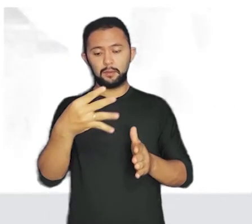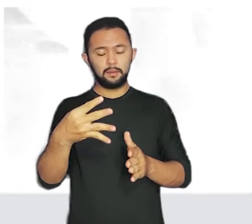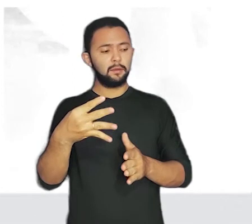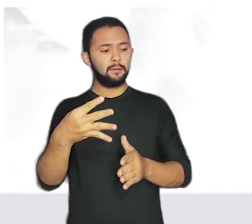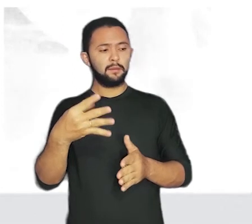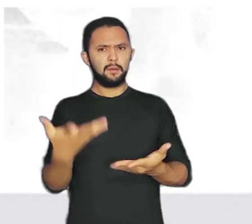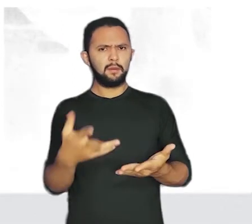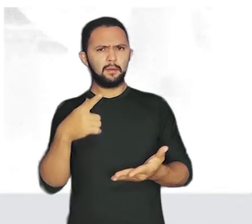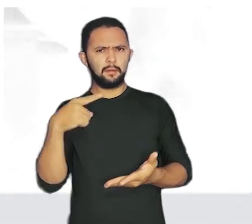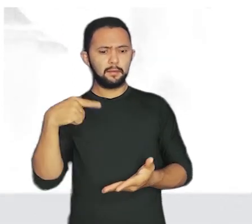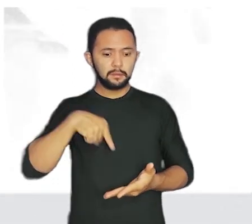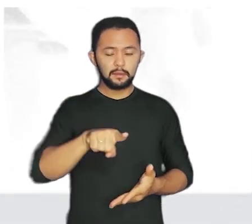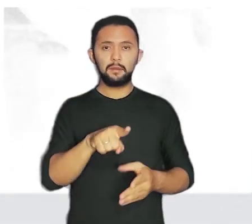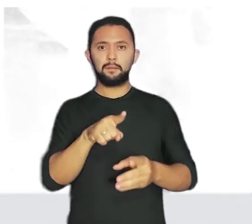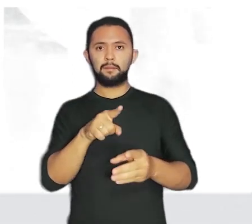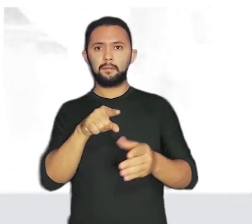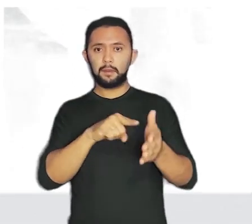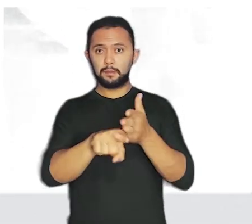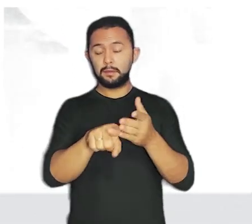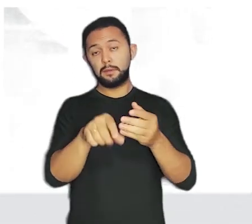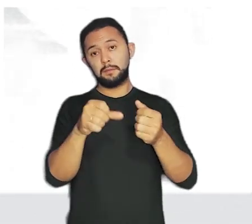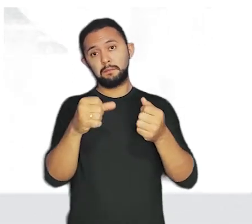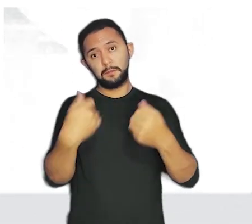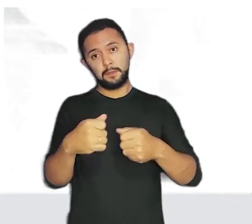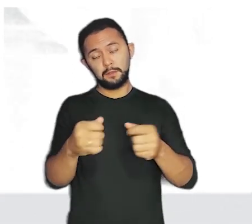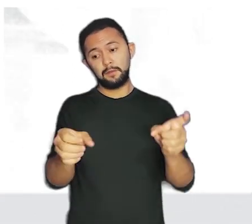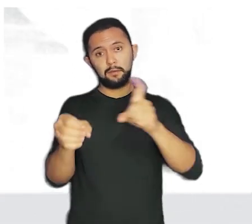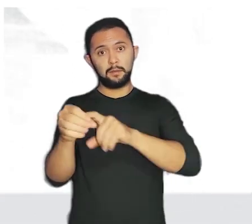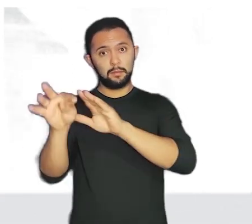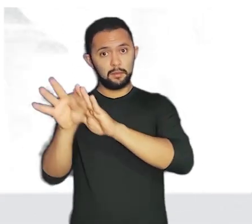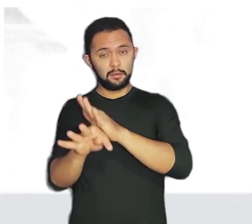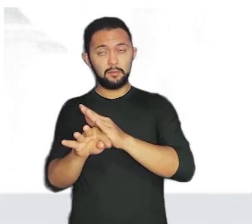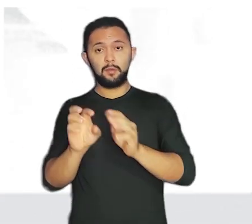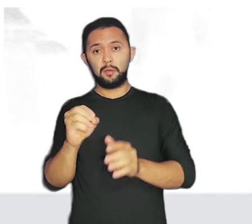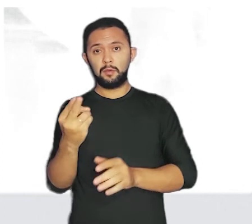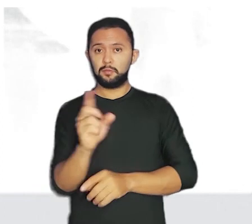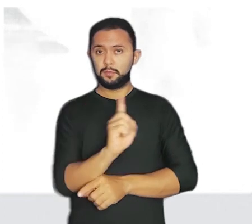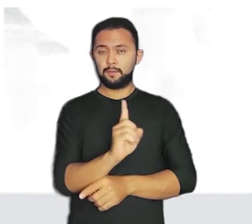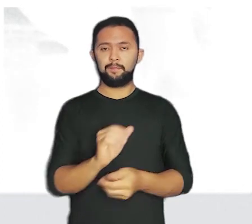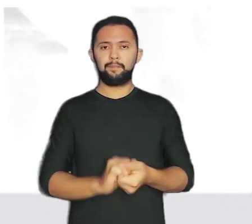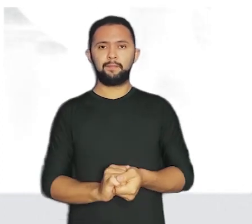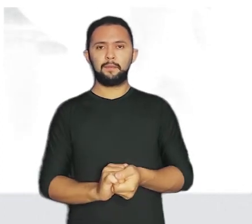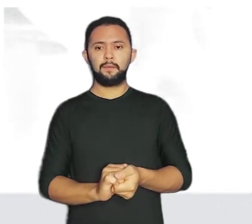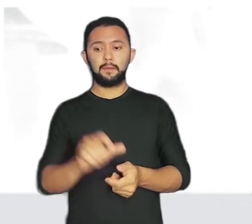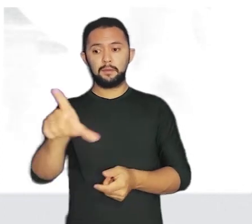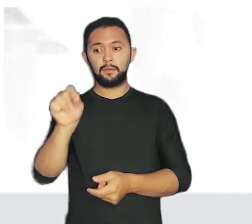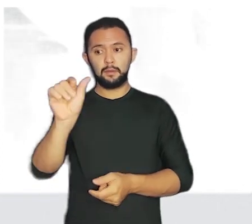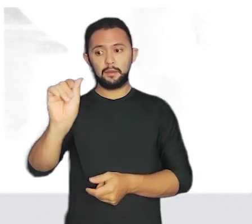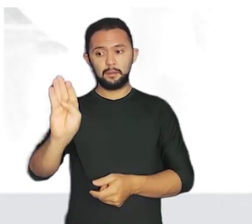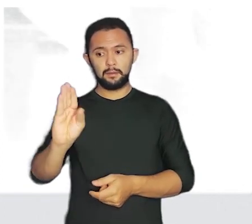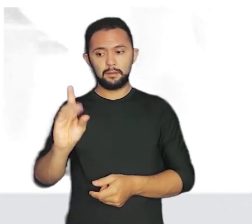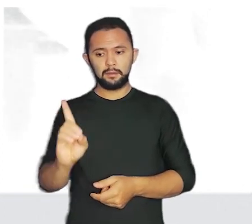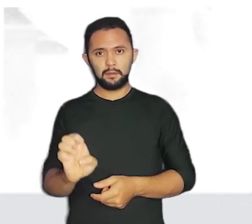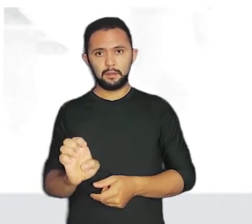direto o que as questões querem, para a gente saber se precisa voltar ao texto ou não. Assinale a alternativa que apresente a